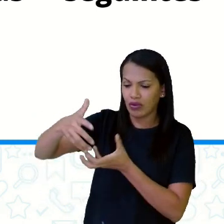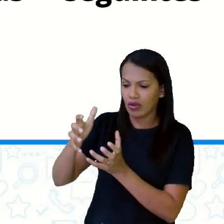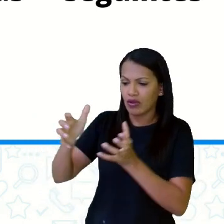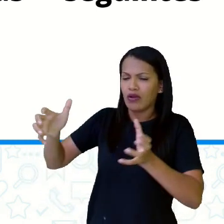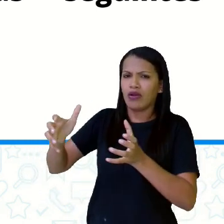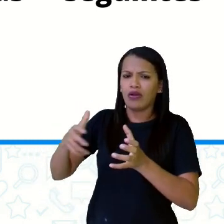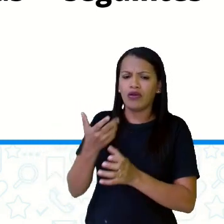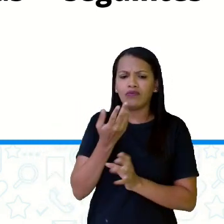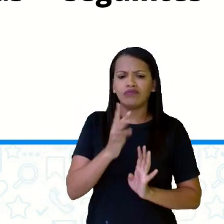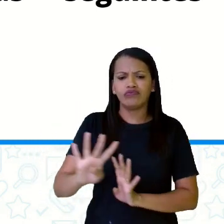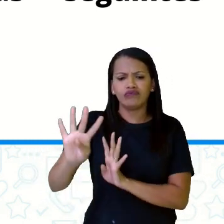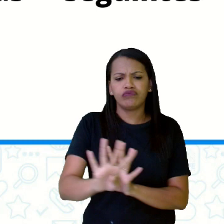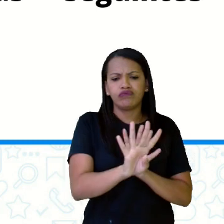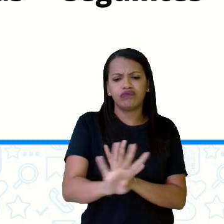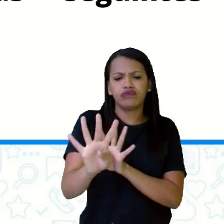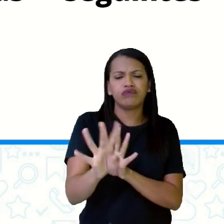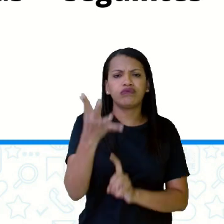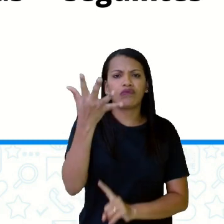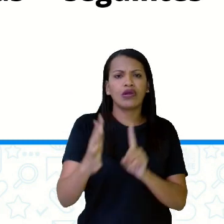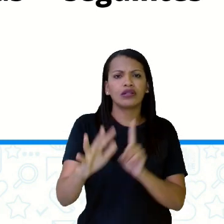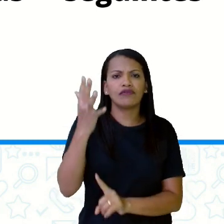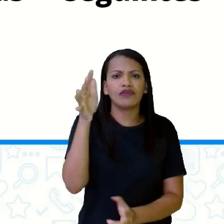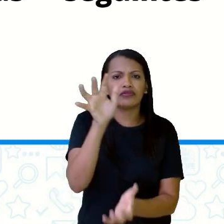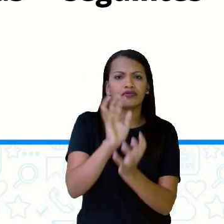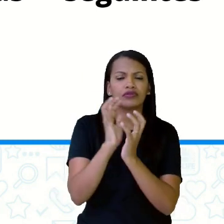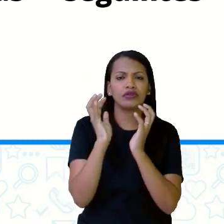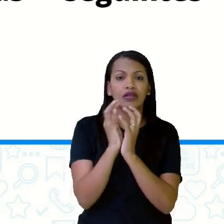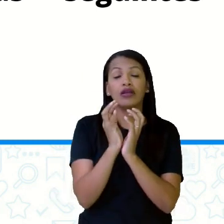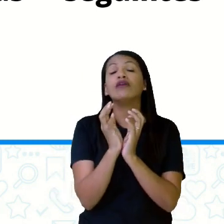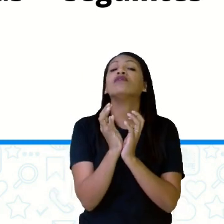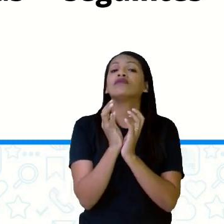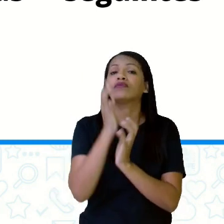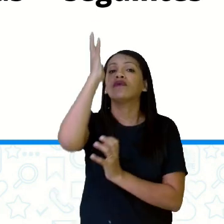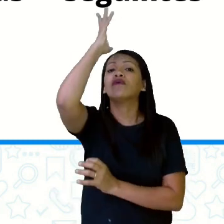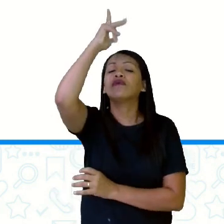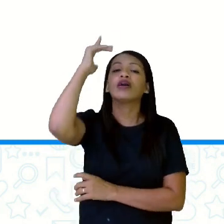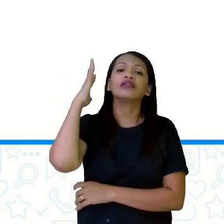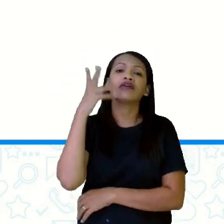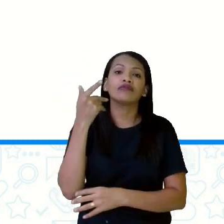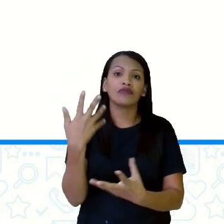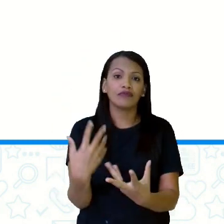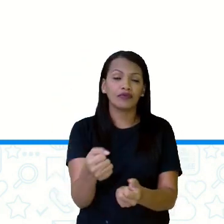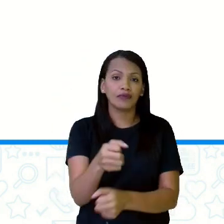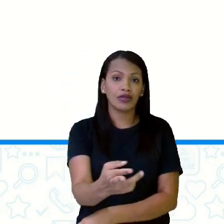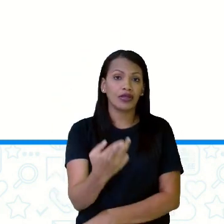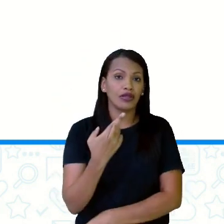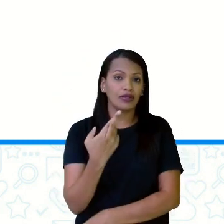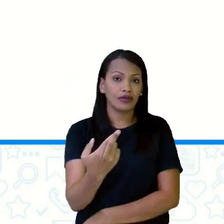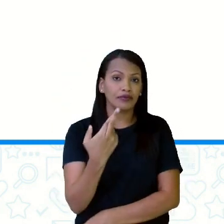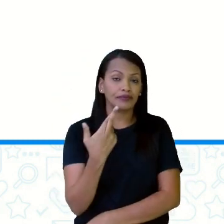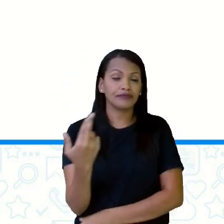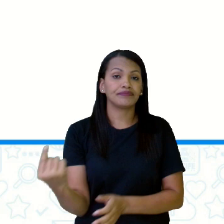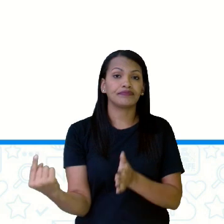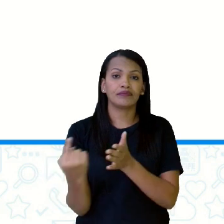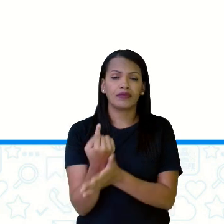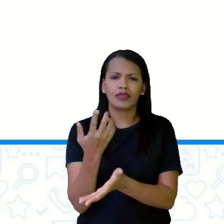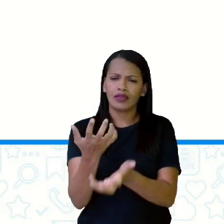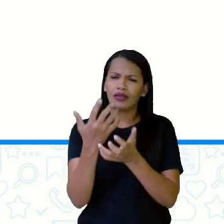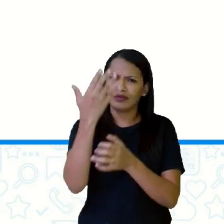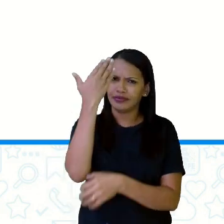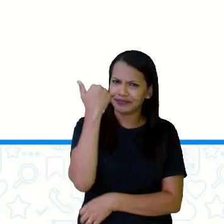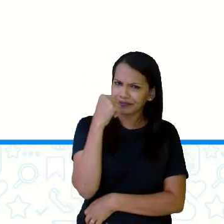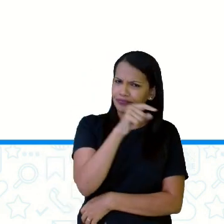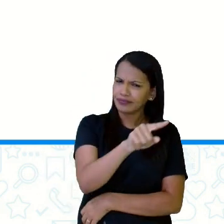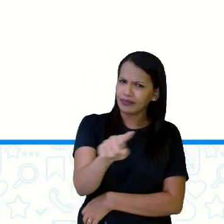desfila durante o Carnaval do Recife, o Galo da Madrugada, vamos responder as seguintes questões. Eu quero saber